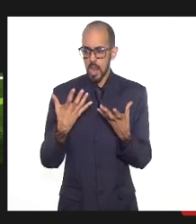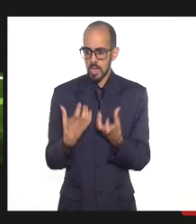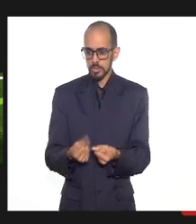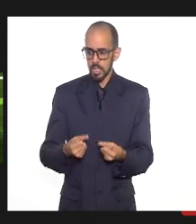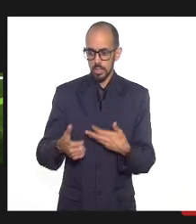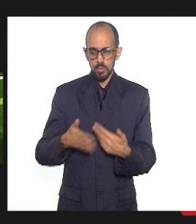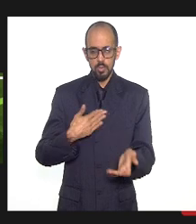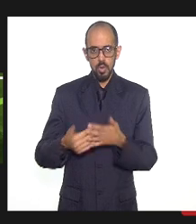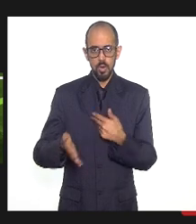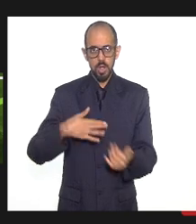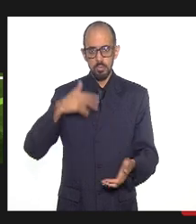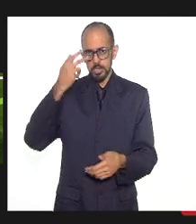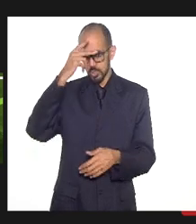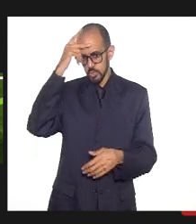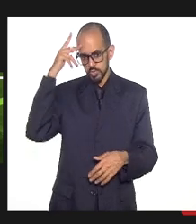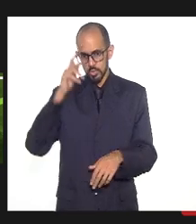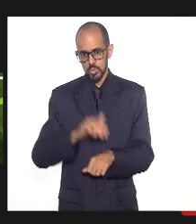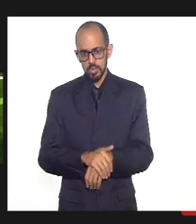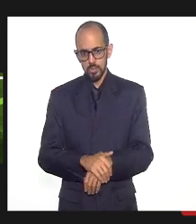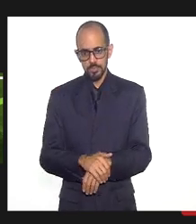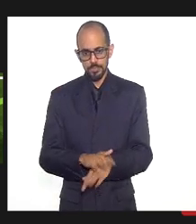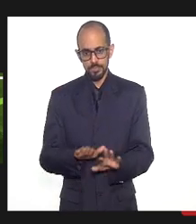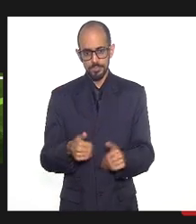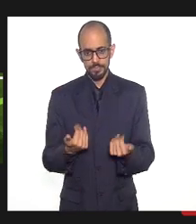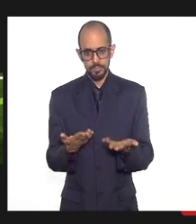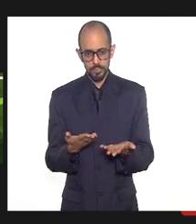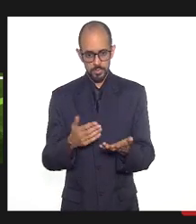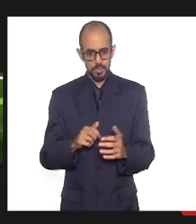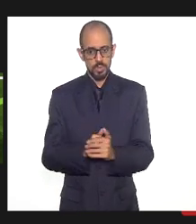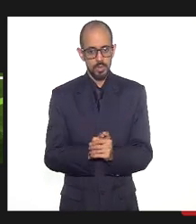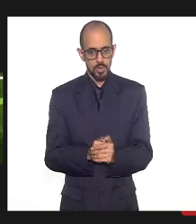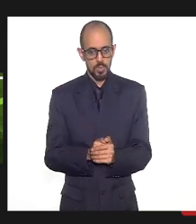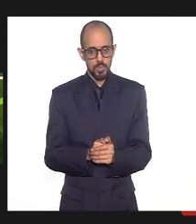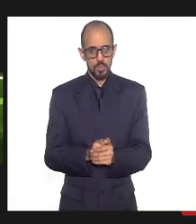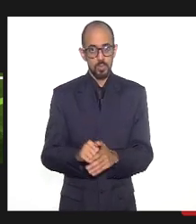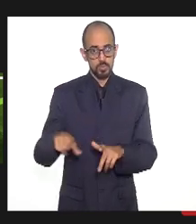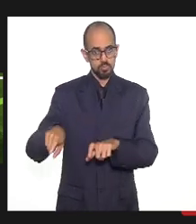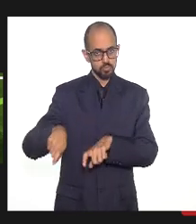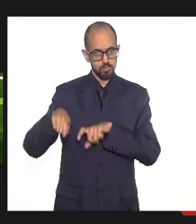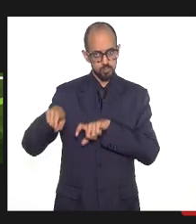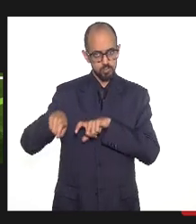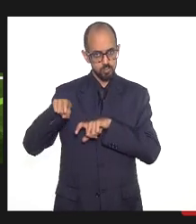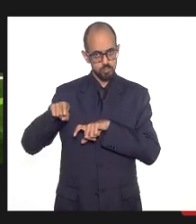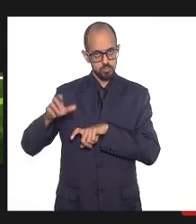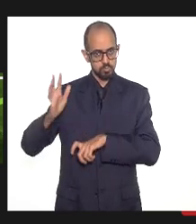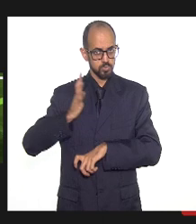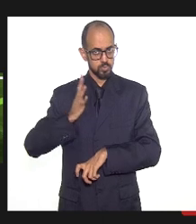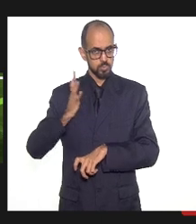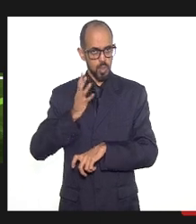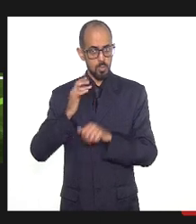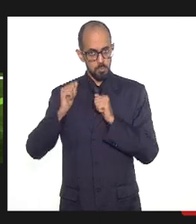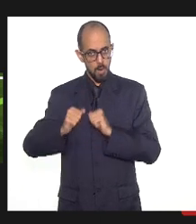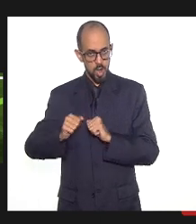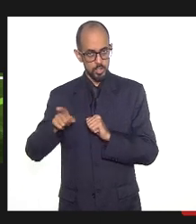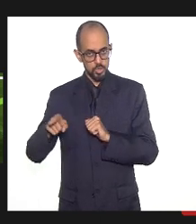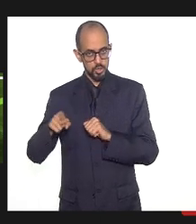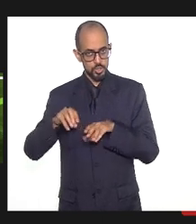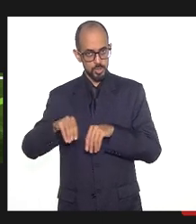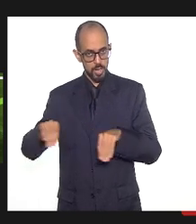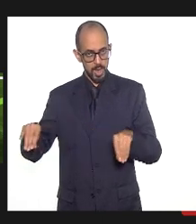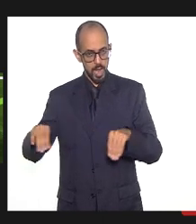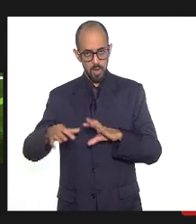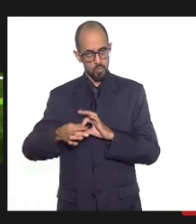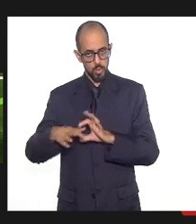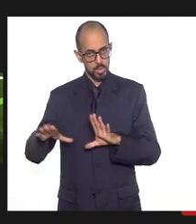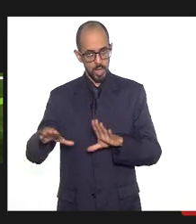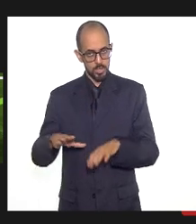né? Então, os grandes latifundiários podem ter terra à vontade, né? Vamos dizer